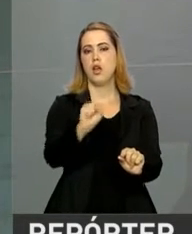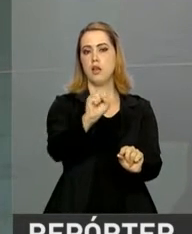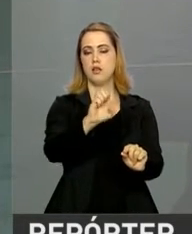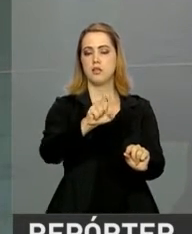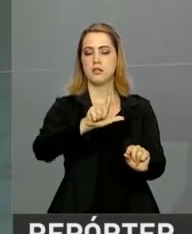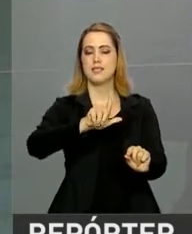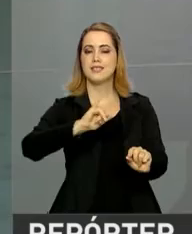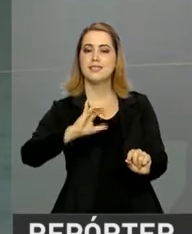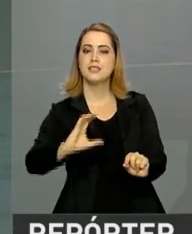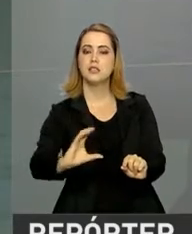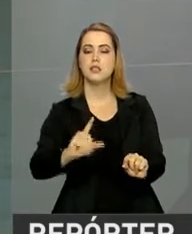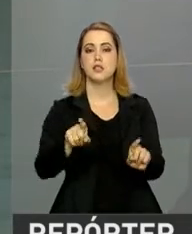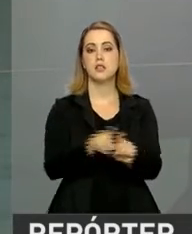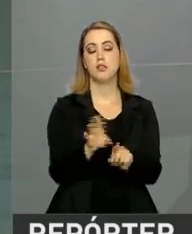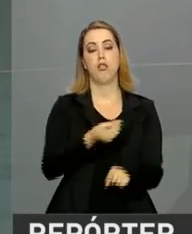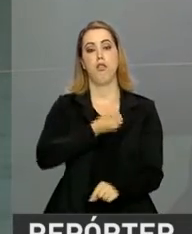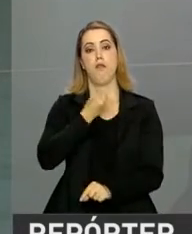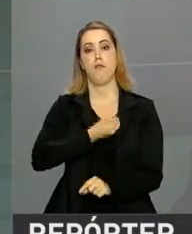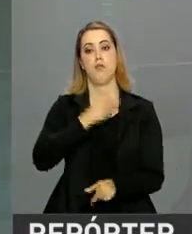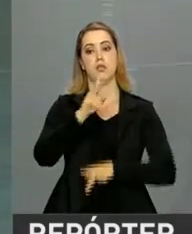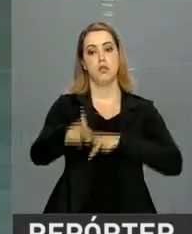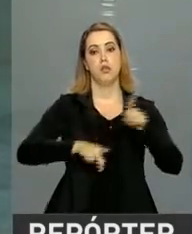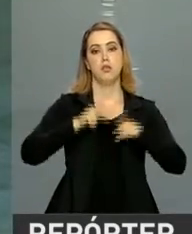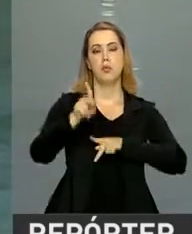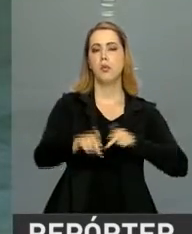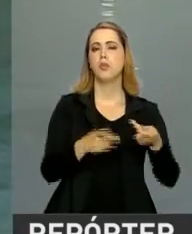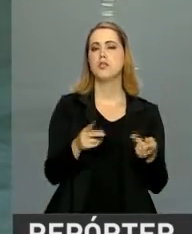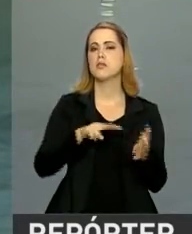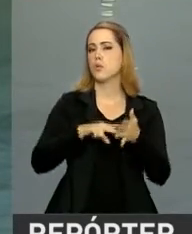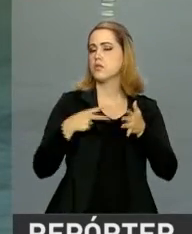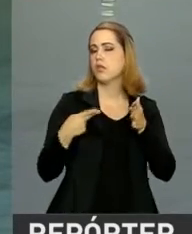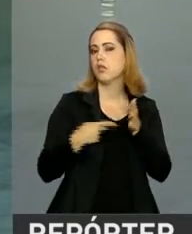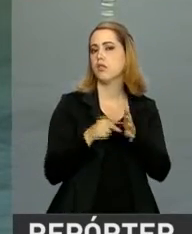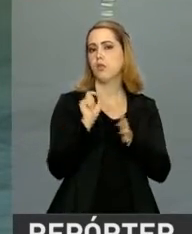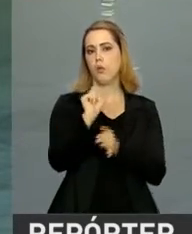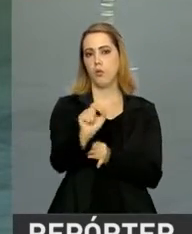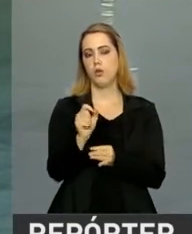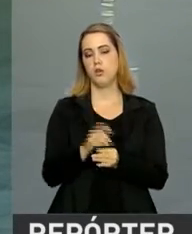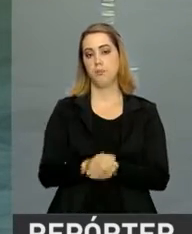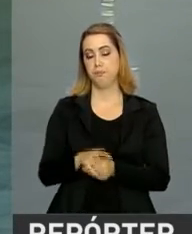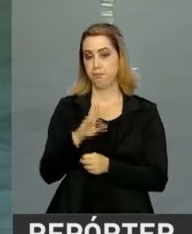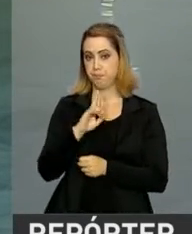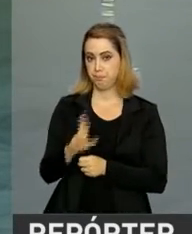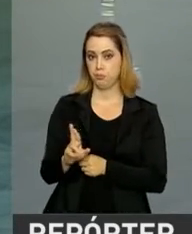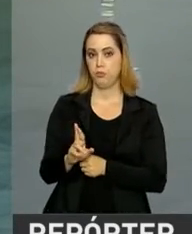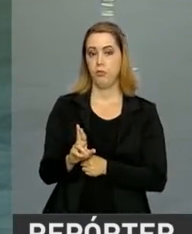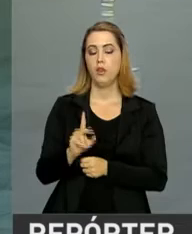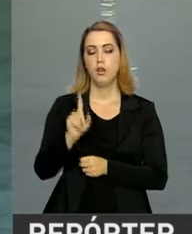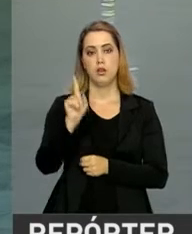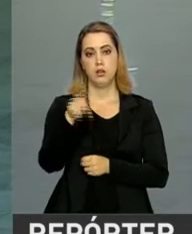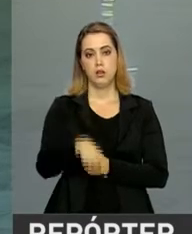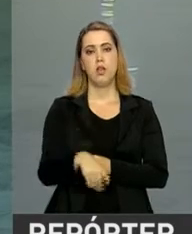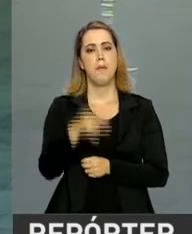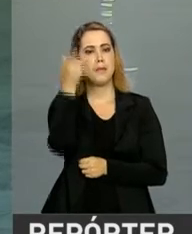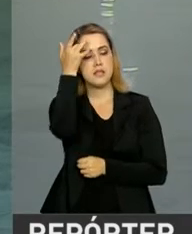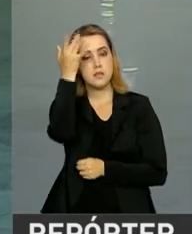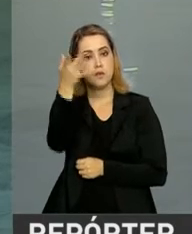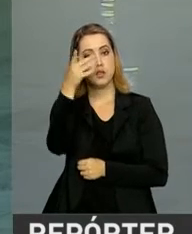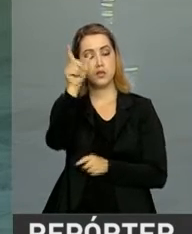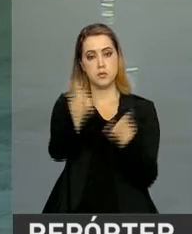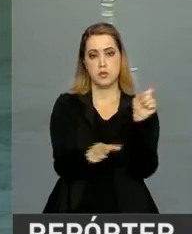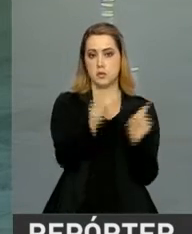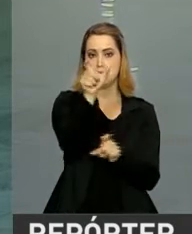vida do brasileiro olha com esta redução da taxa selic muito provavelmente é mais fácil para as pessoas